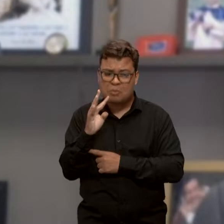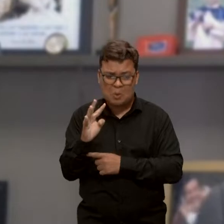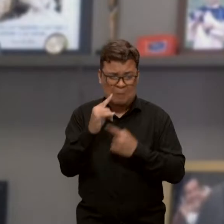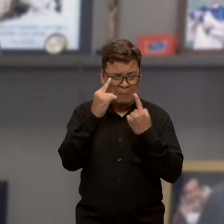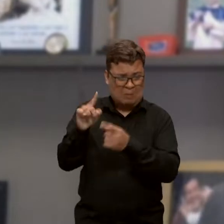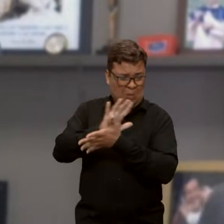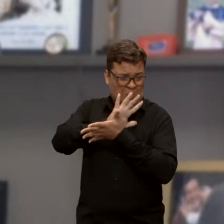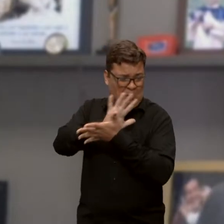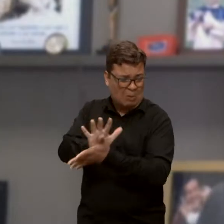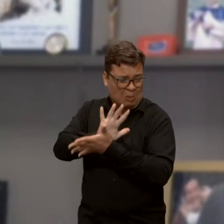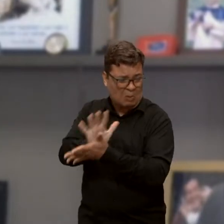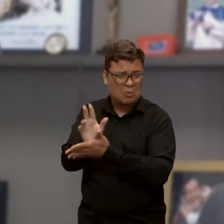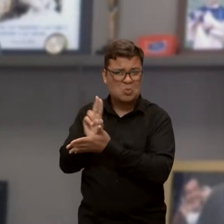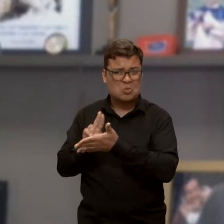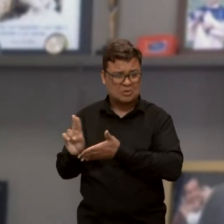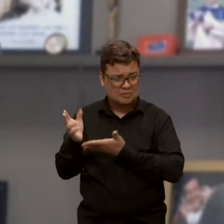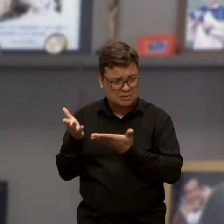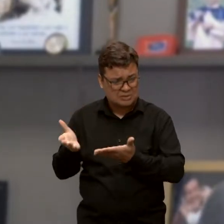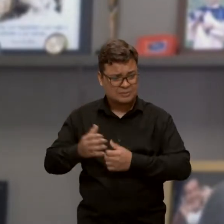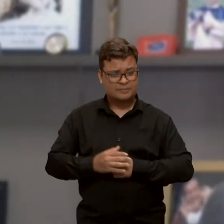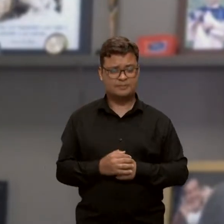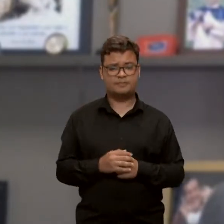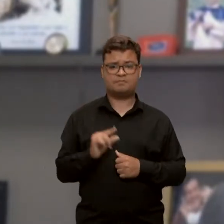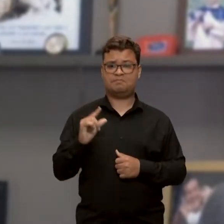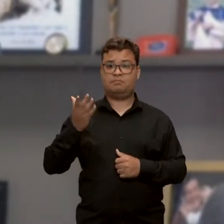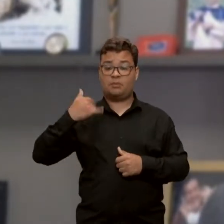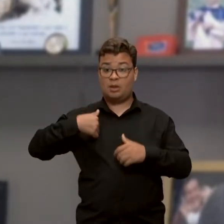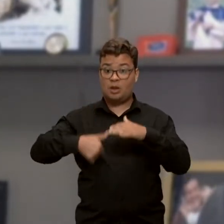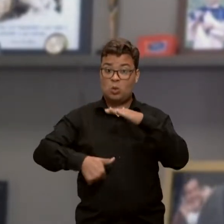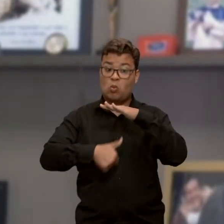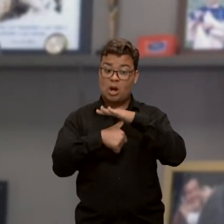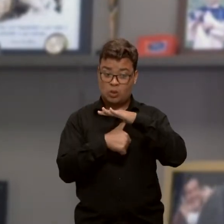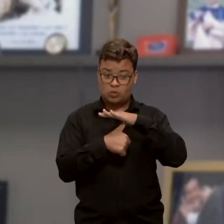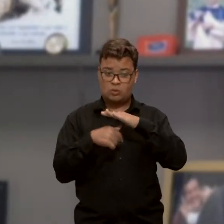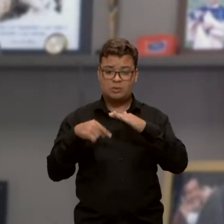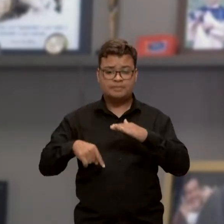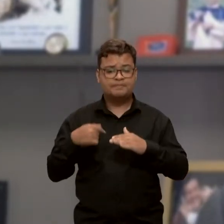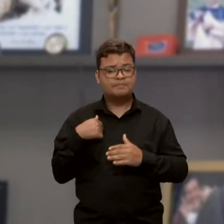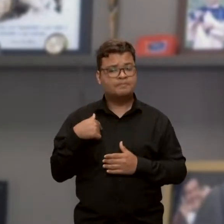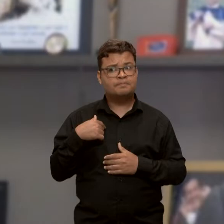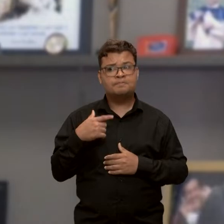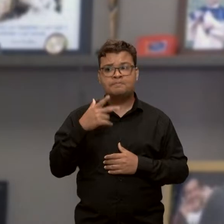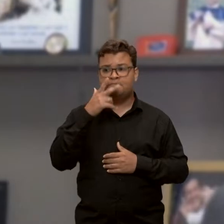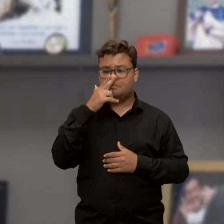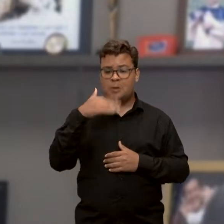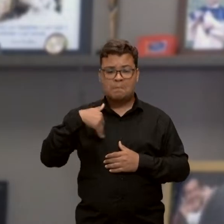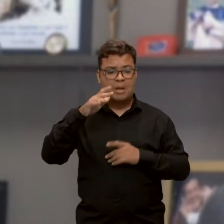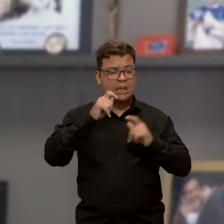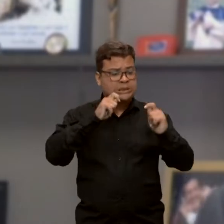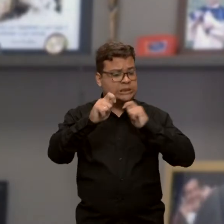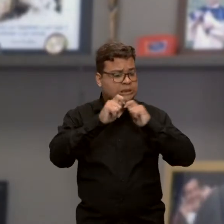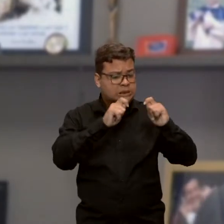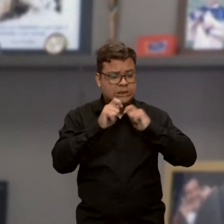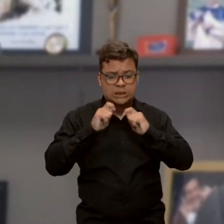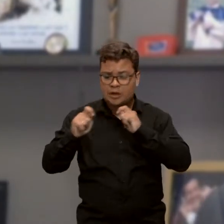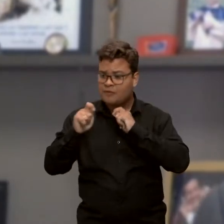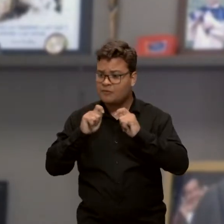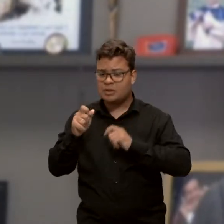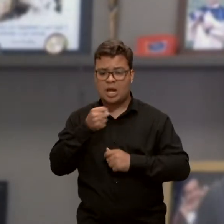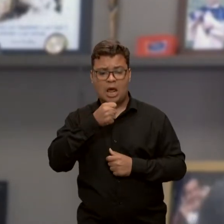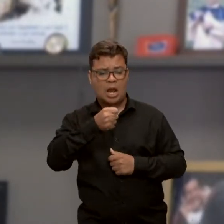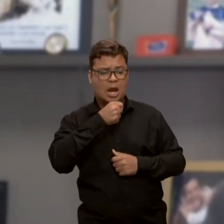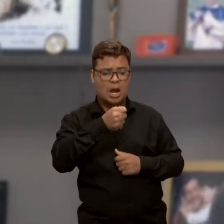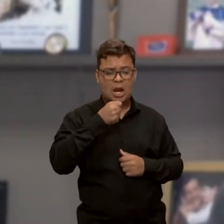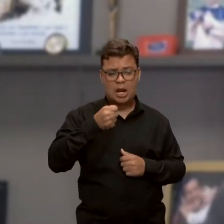da universidade e talvez o maior número de entrevistas que eu concedi nesses últimos 4 anos, né?